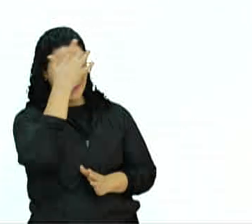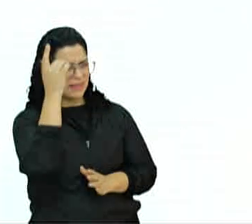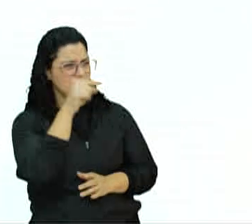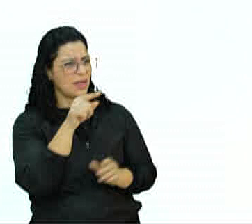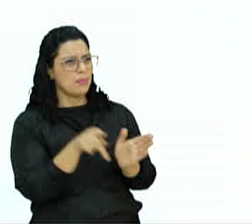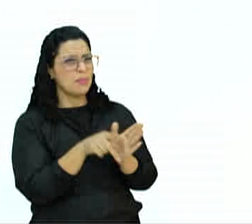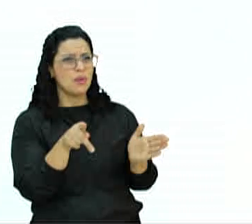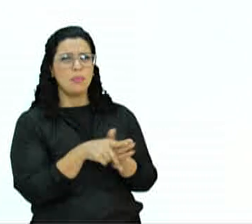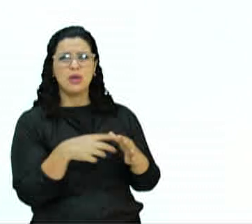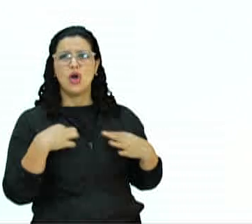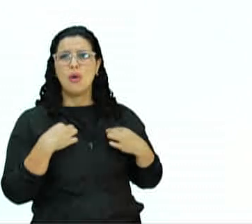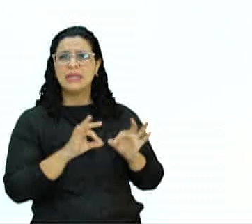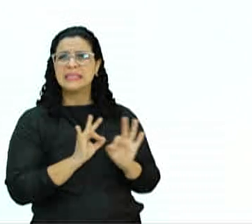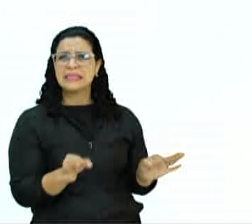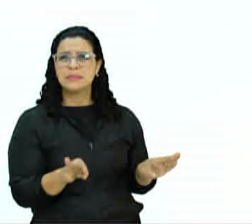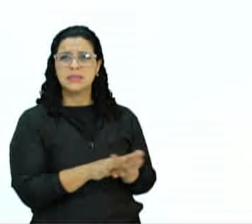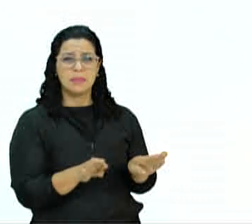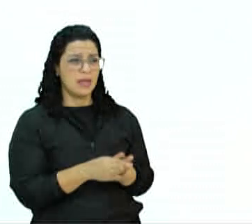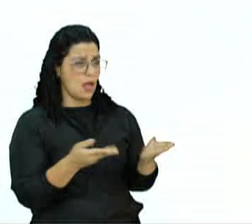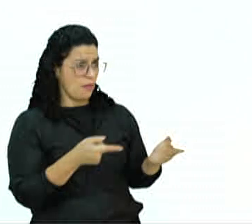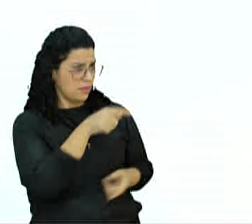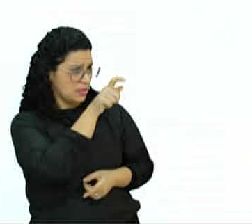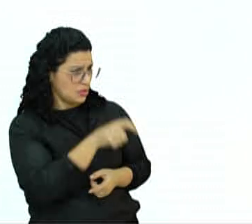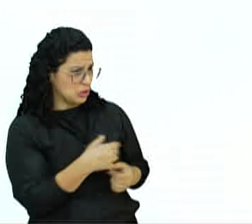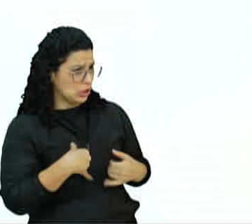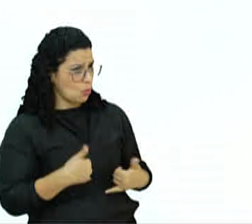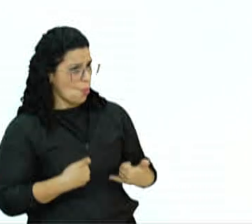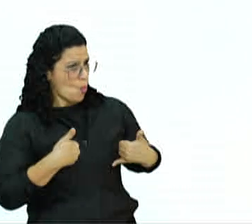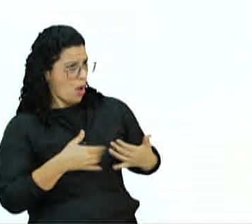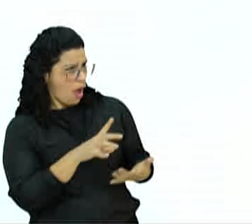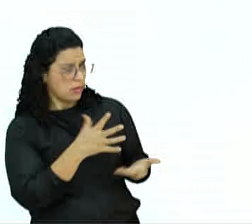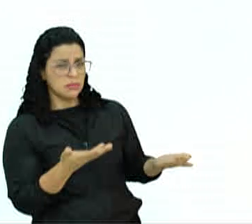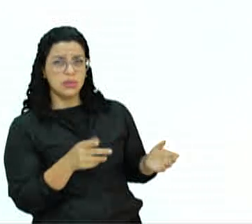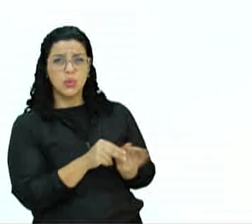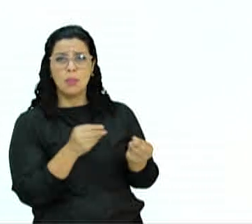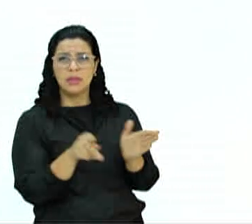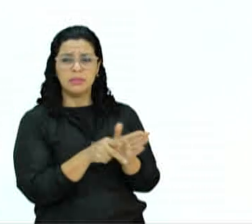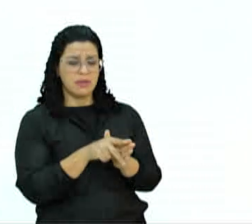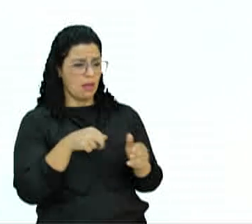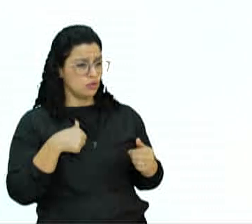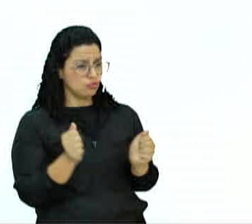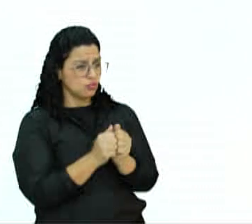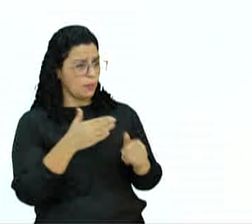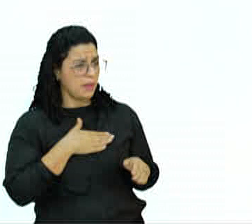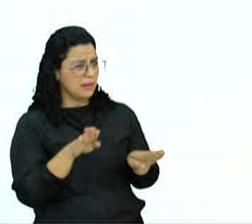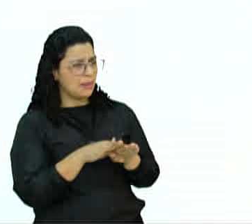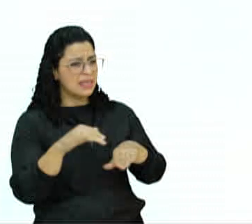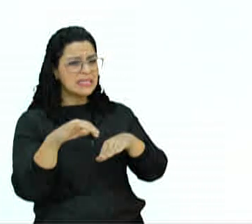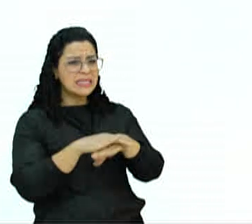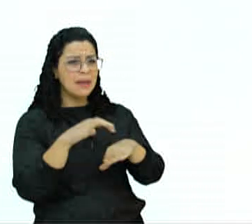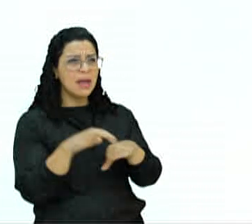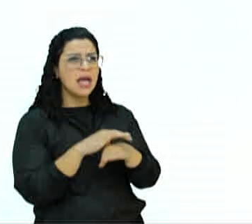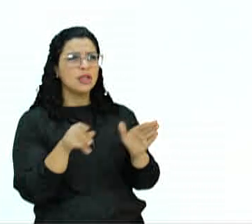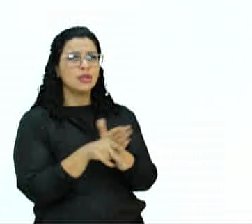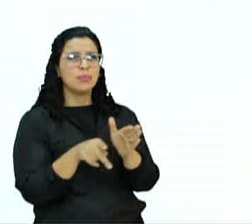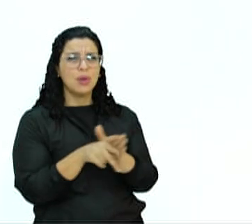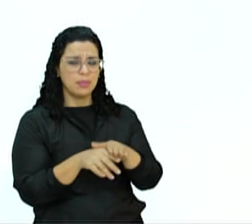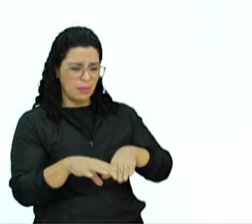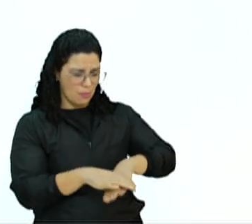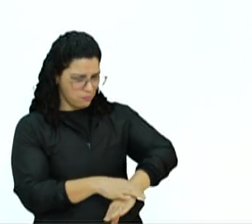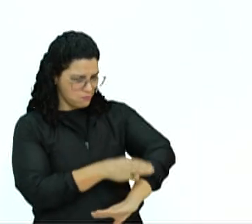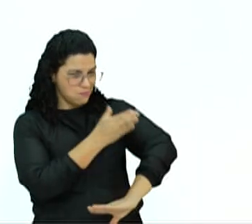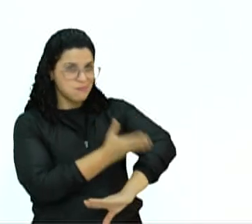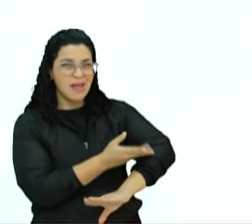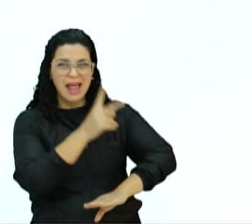vestida esportivamente e agora me aparece nessa elegância. Quando você andava comigo, usava uns sapatos de 7 léguas, lembra?